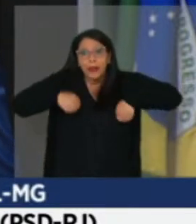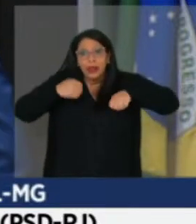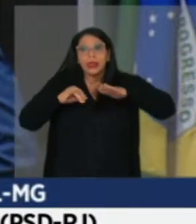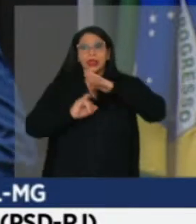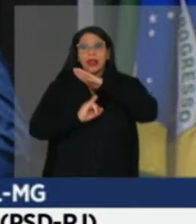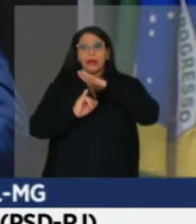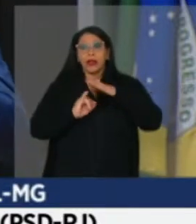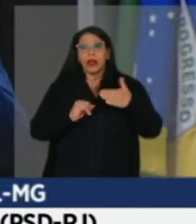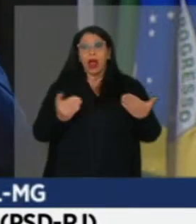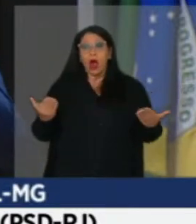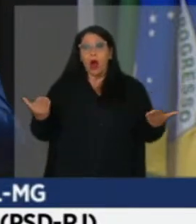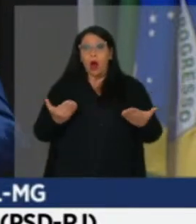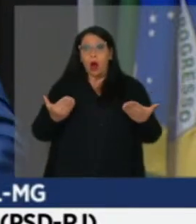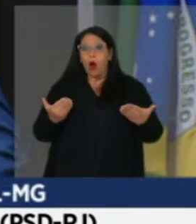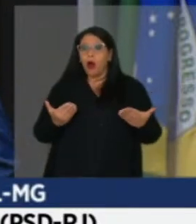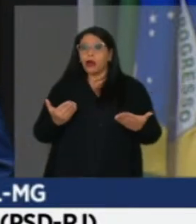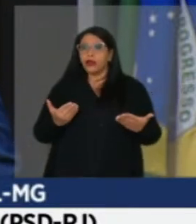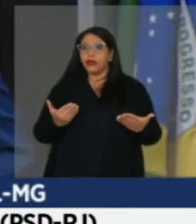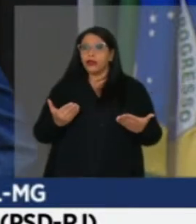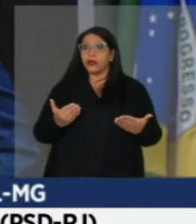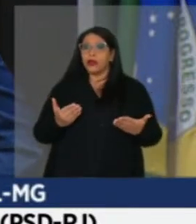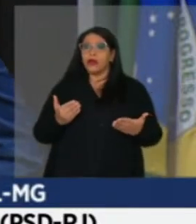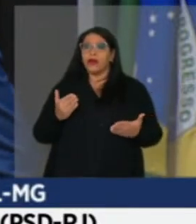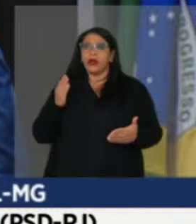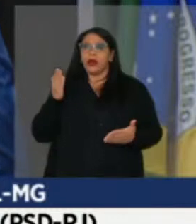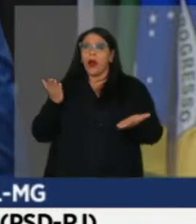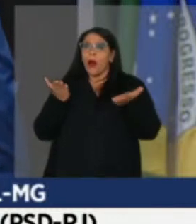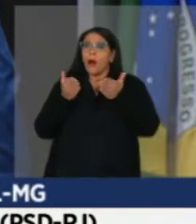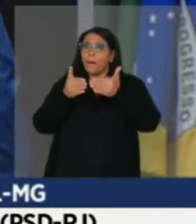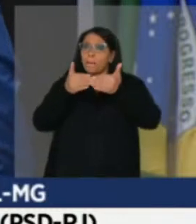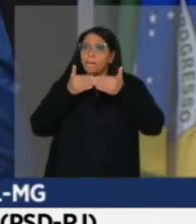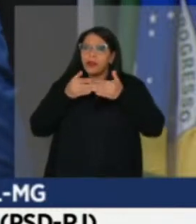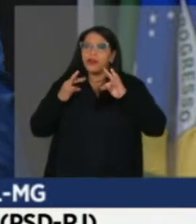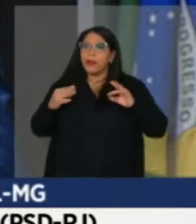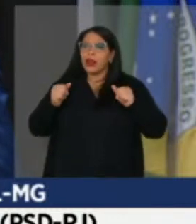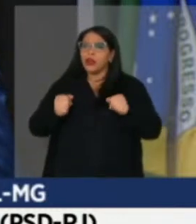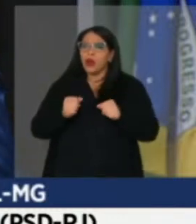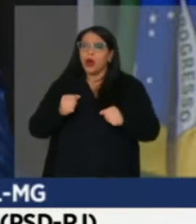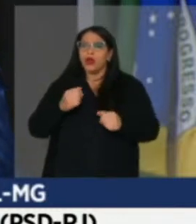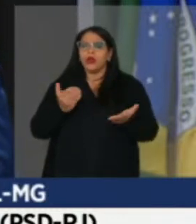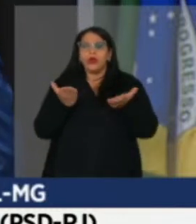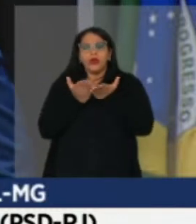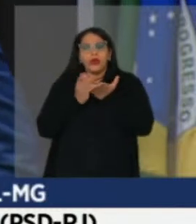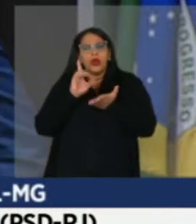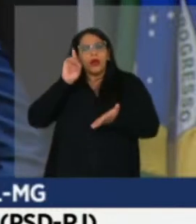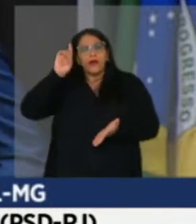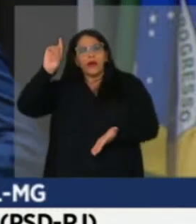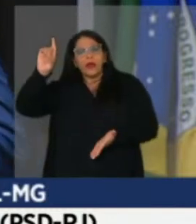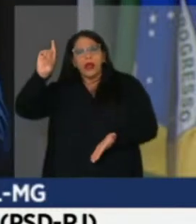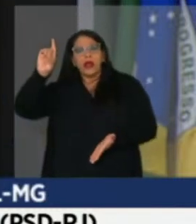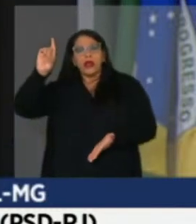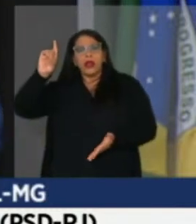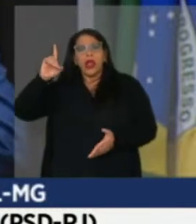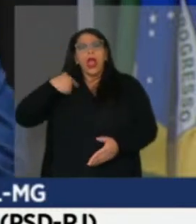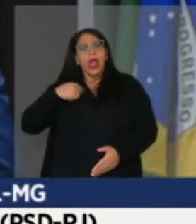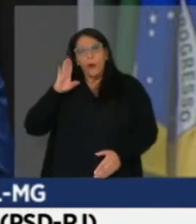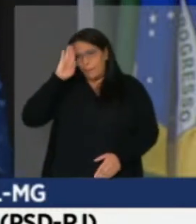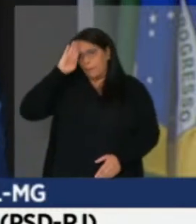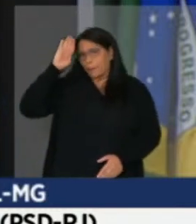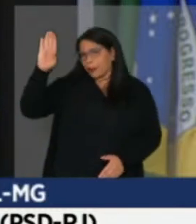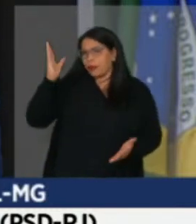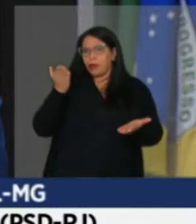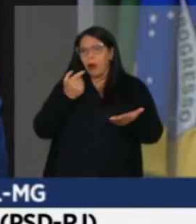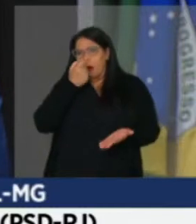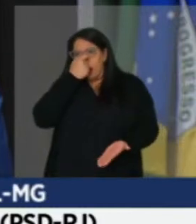E aqui eu quero me dirigir aos evangélicos de todo o Brasil, que acima de tudo sou evangélico também,